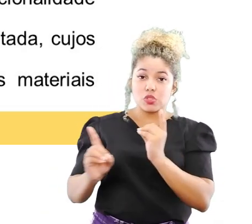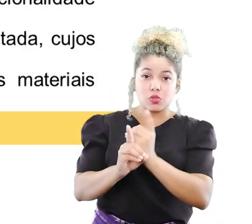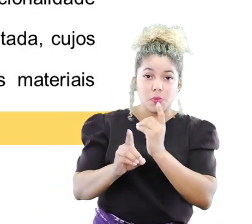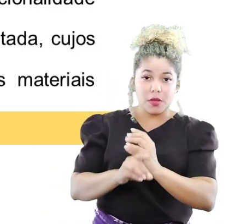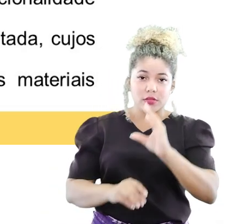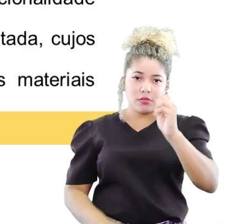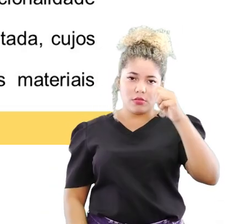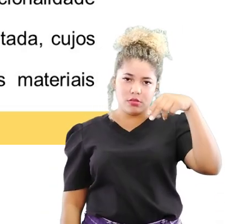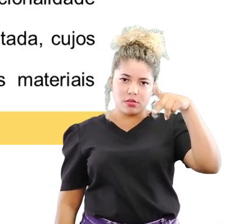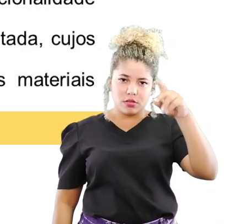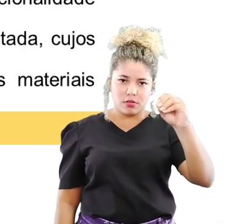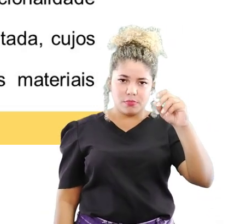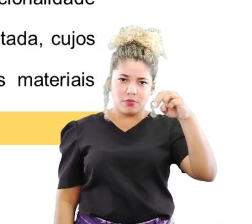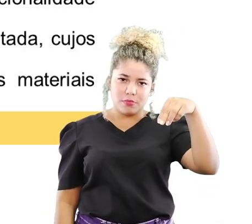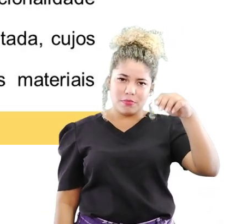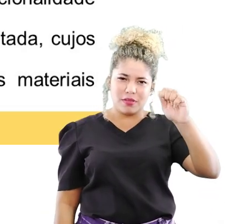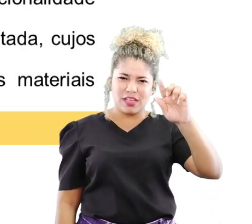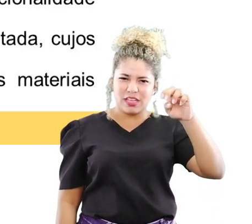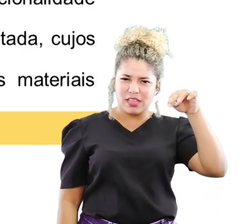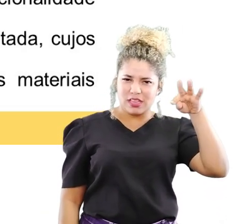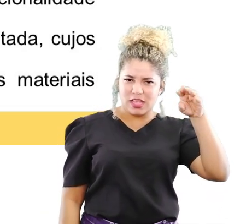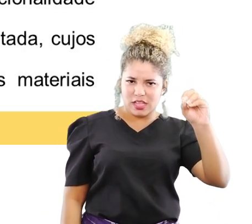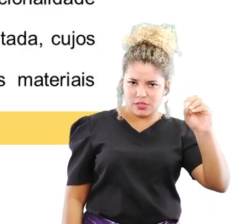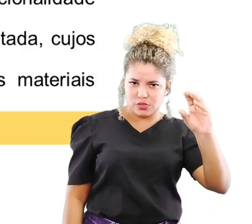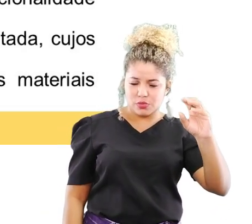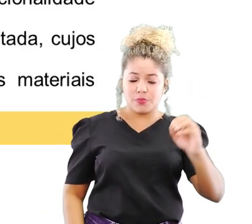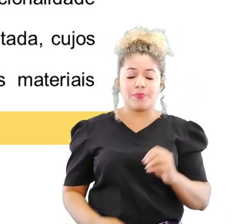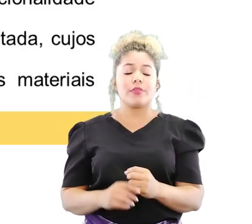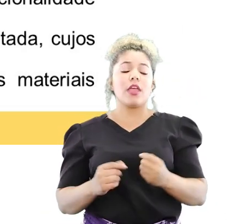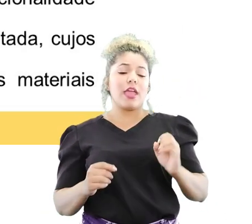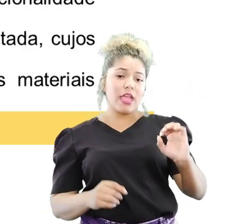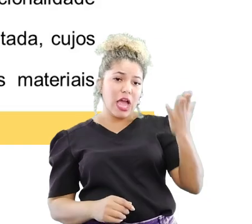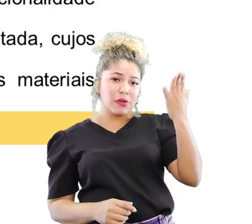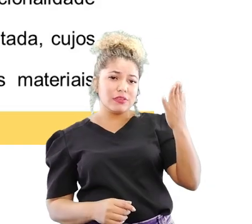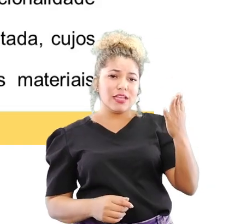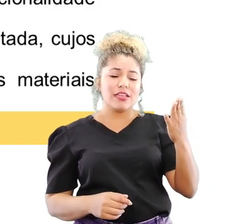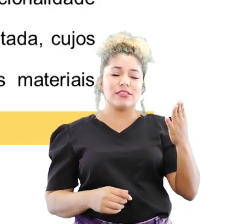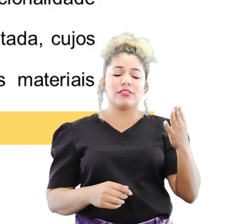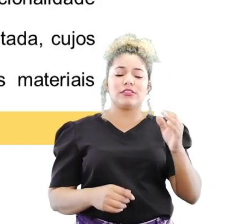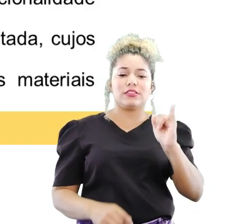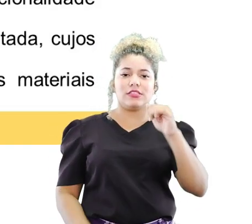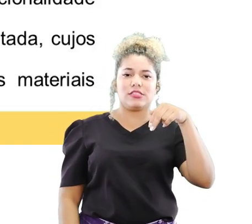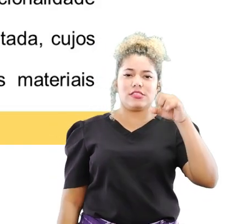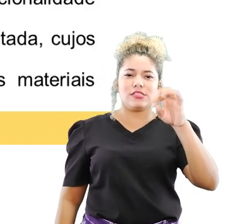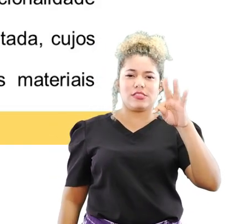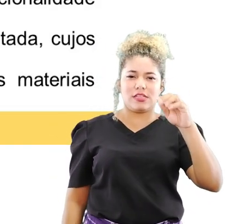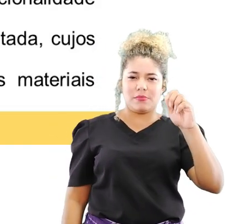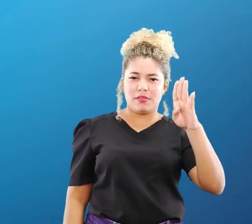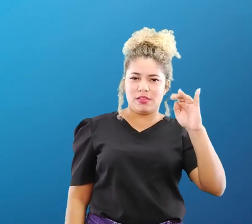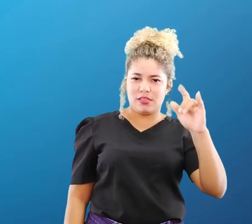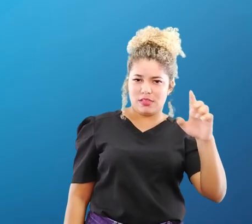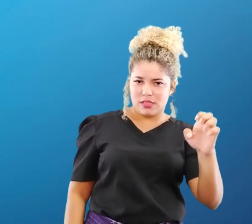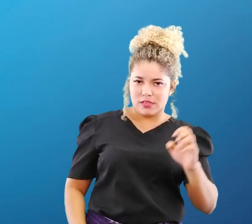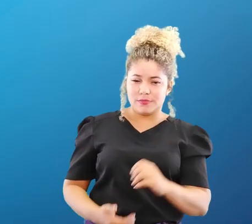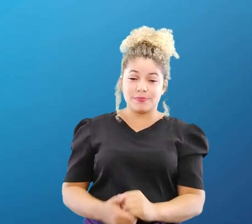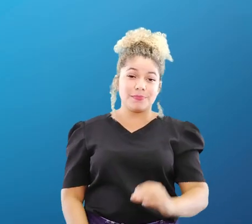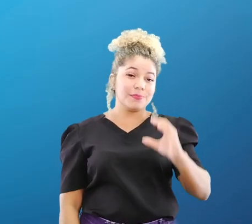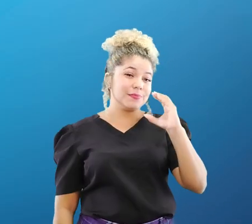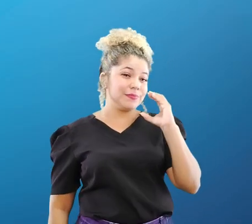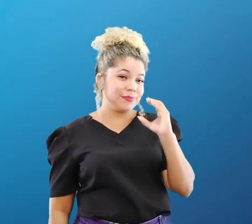gerado pelo núcleo terrestre, cuja interferência provoca instabilidade na consolidação do embasamento rochoso.